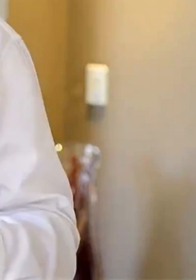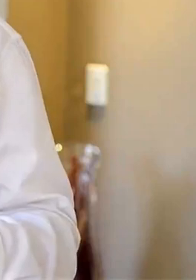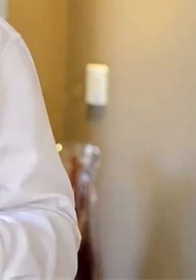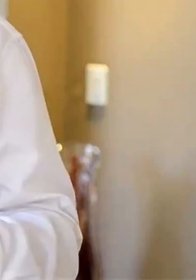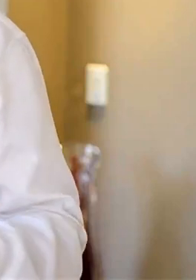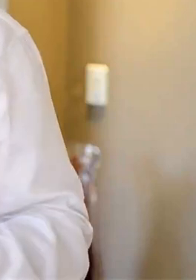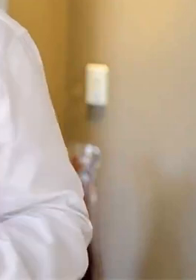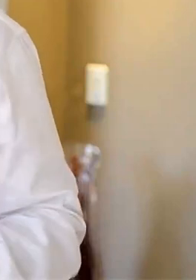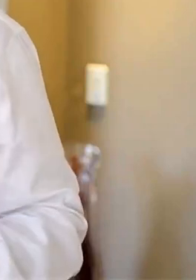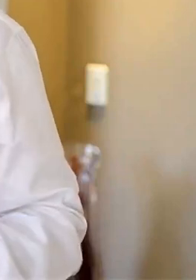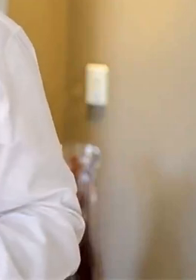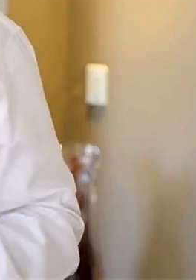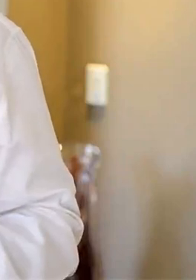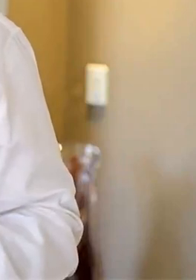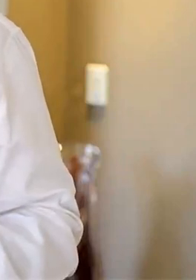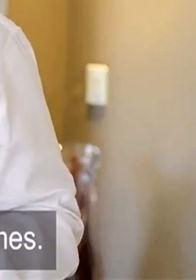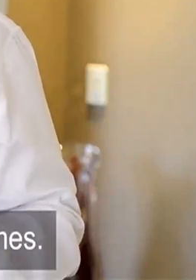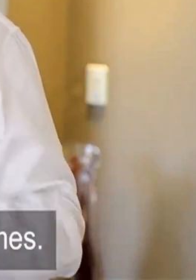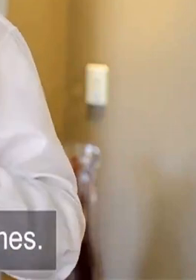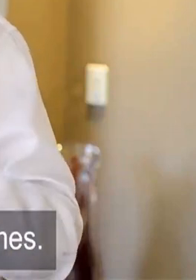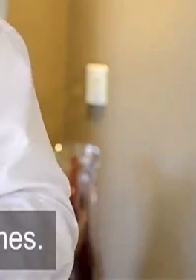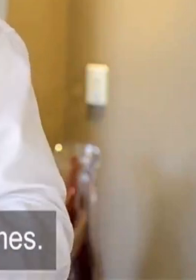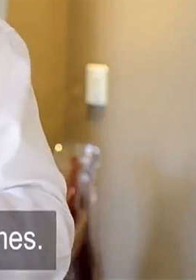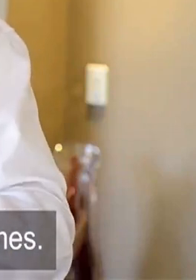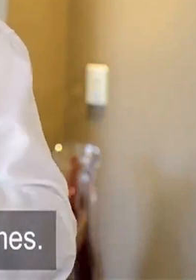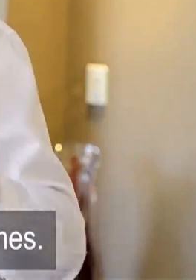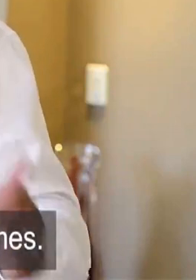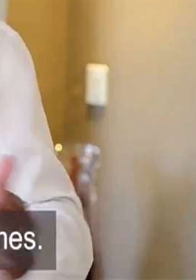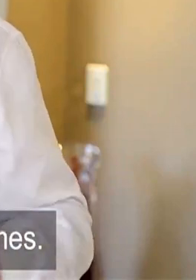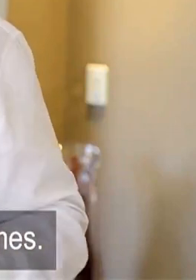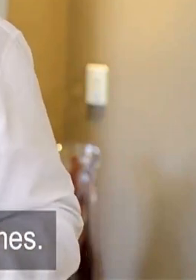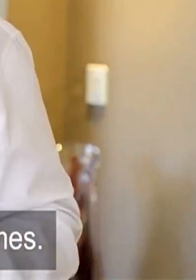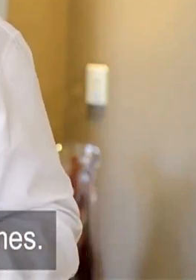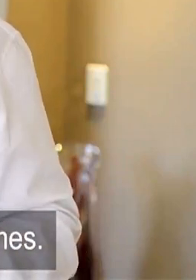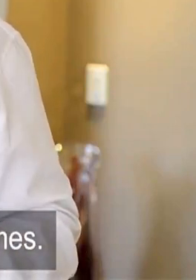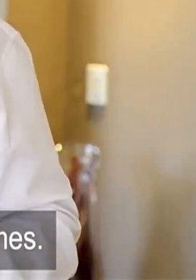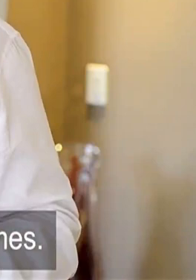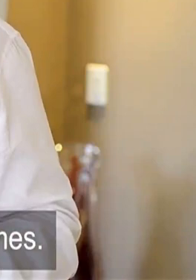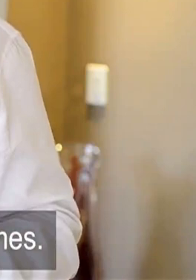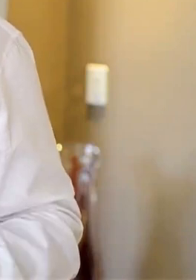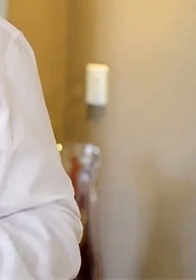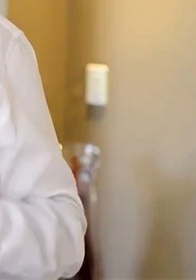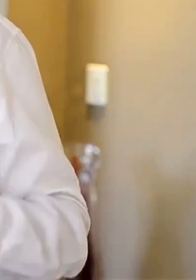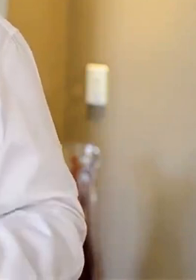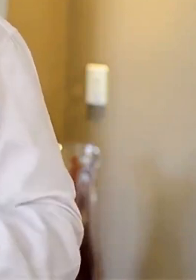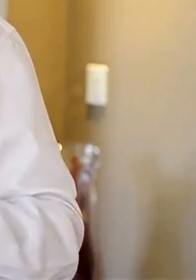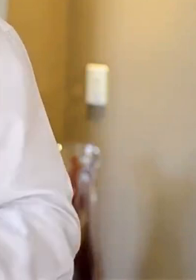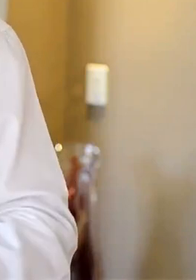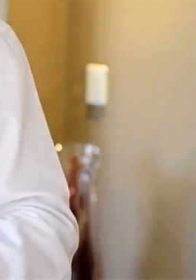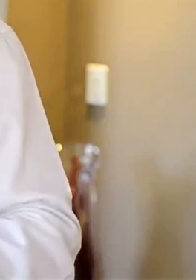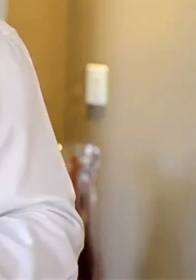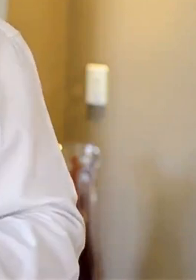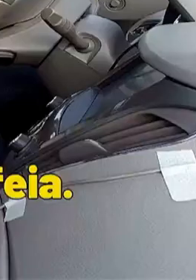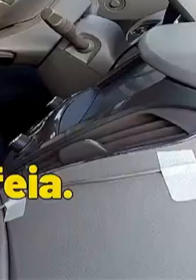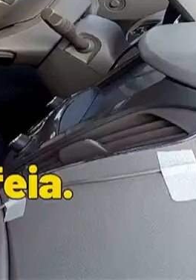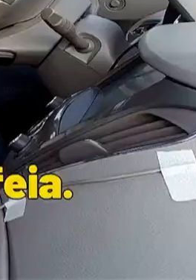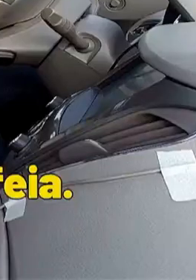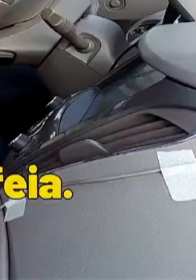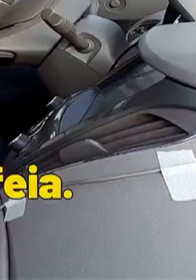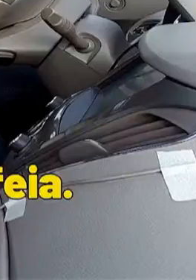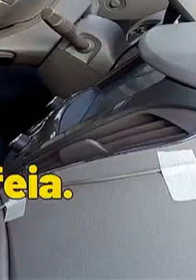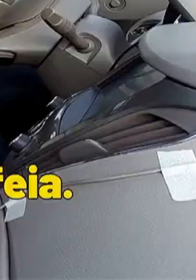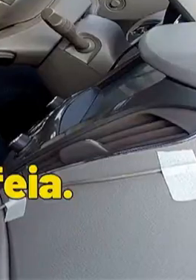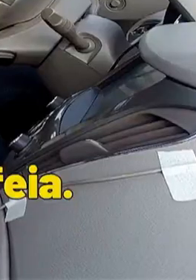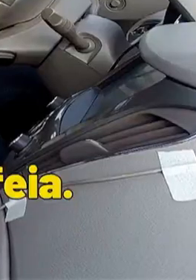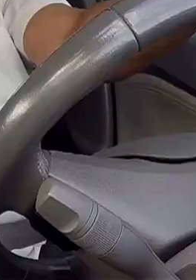Demora na fila. Falta de remédio, demora para consultas especializadas e exames. Nós precisamos mudar isso.